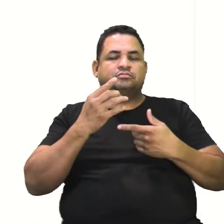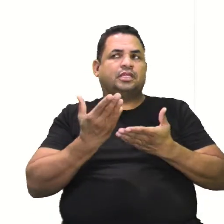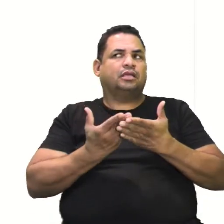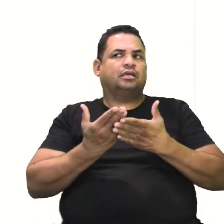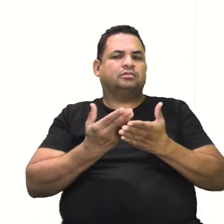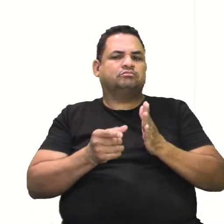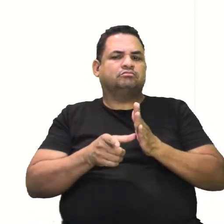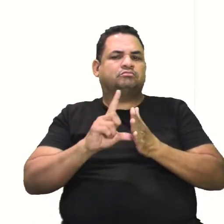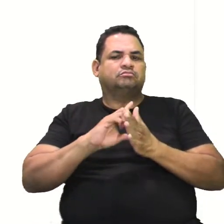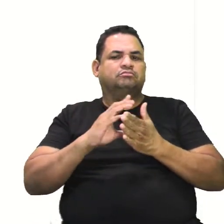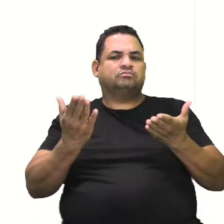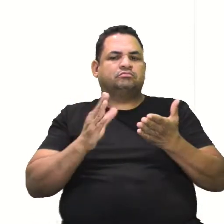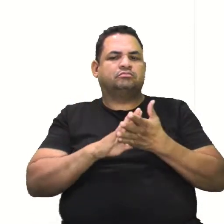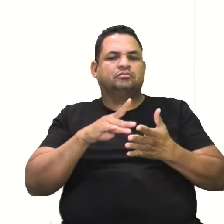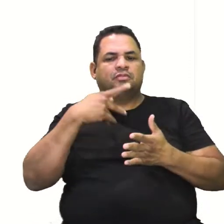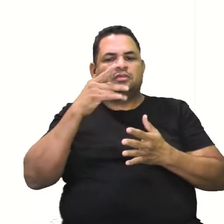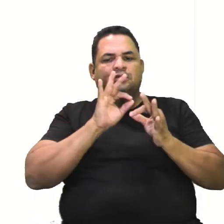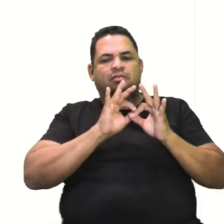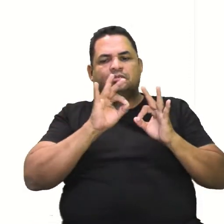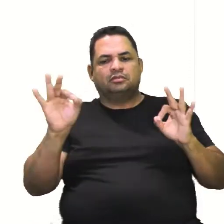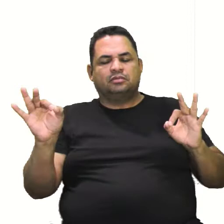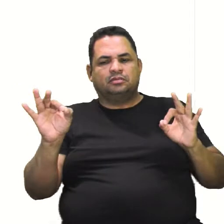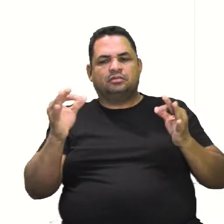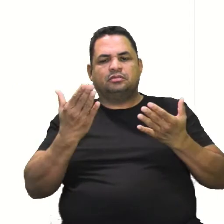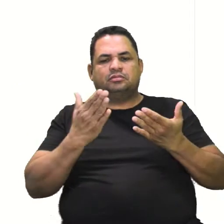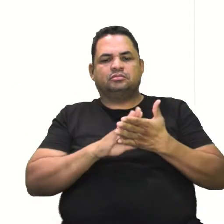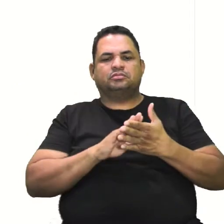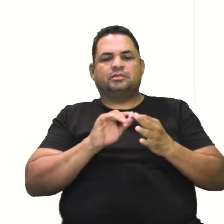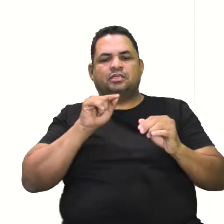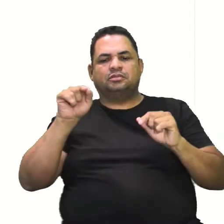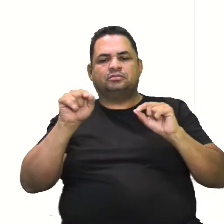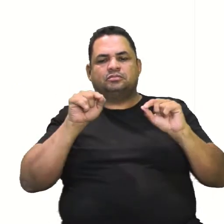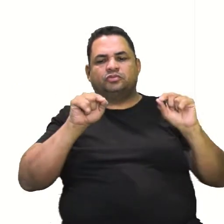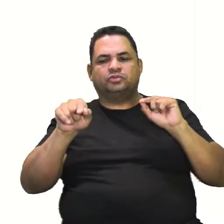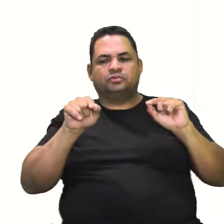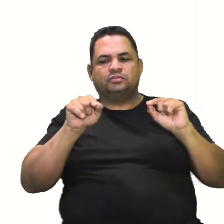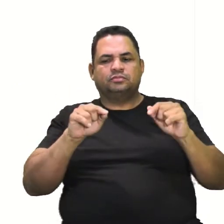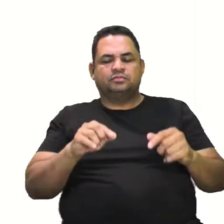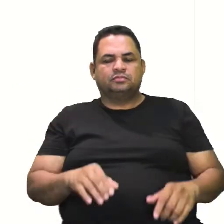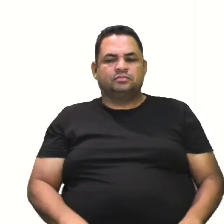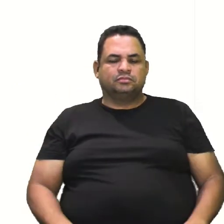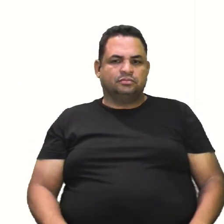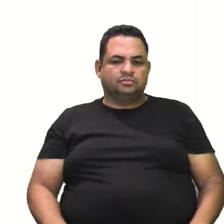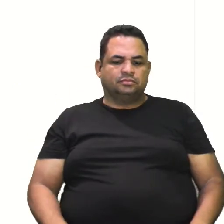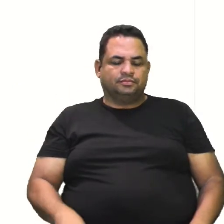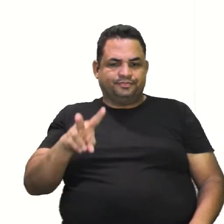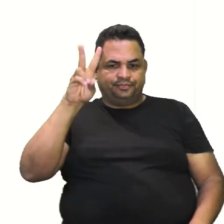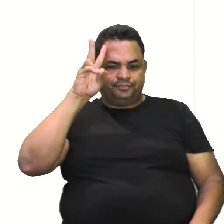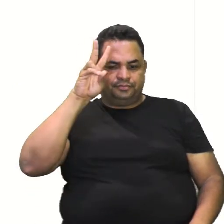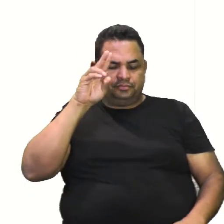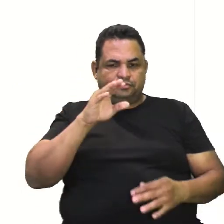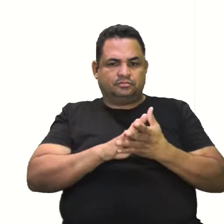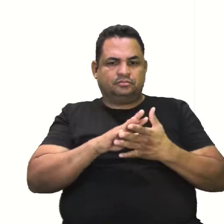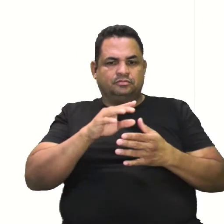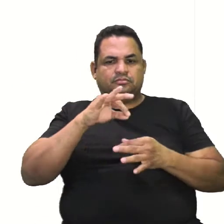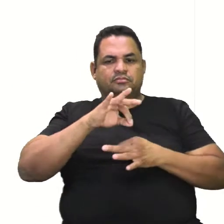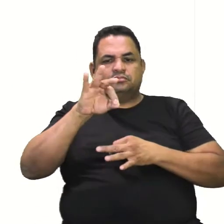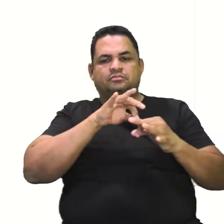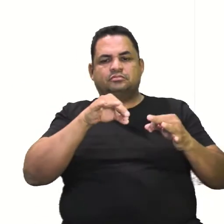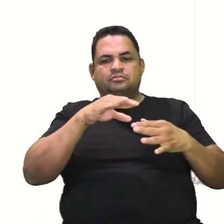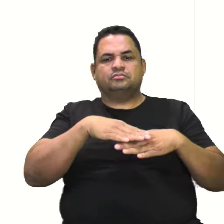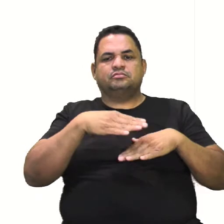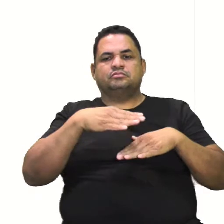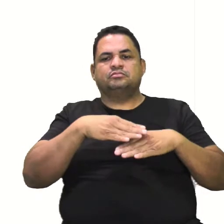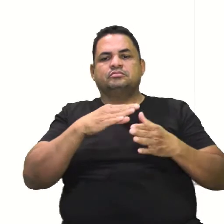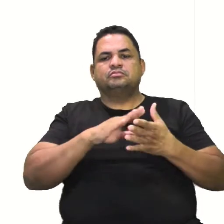há pouco falando sobre a distância entre a reta e o ponto. Lembra, na geometria plana, lá na parte de